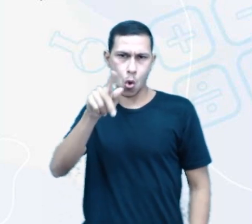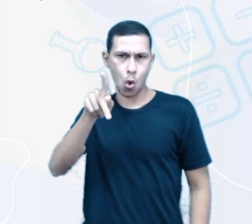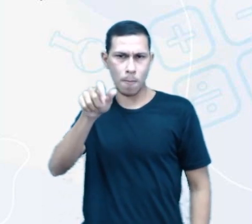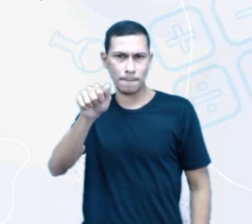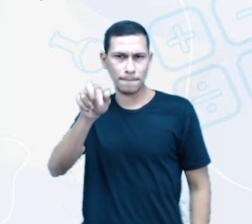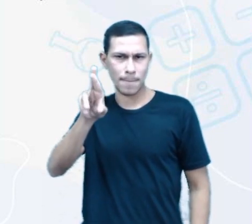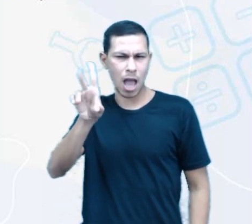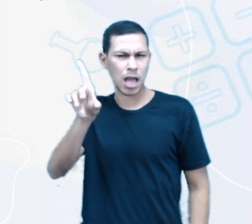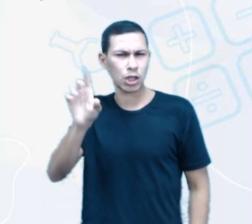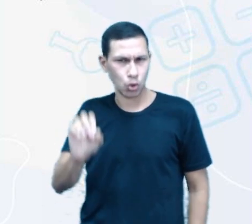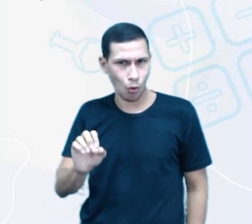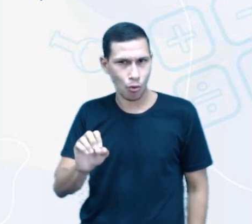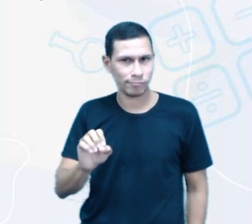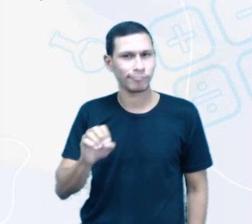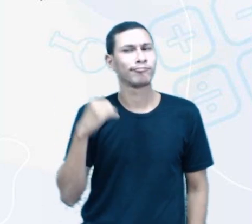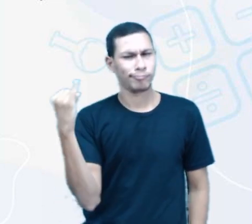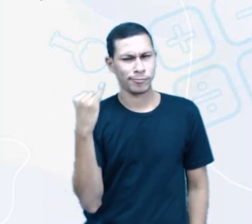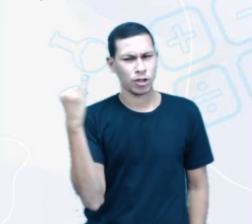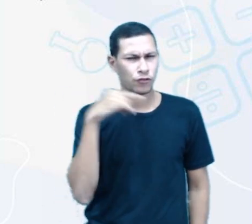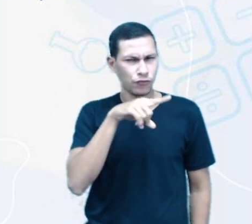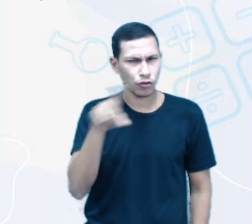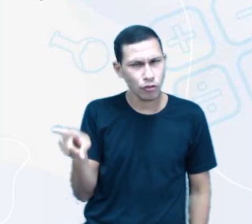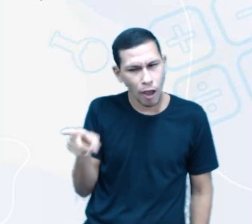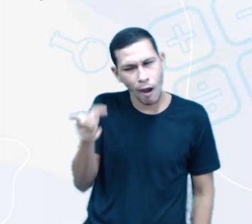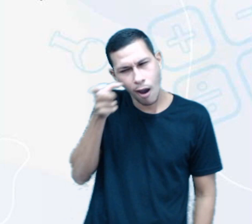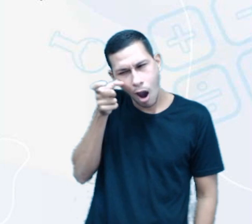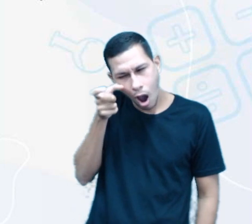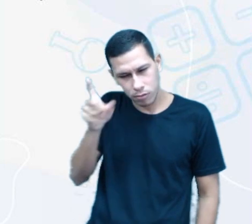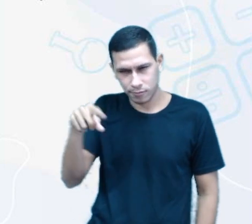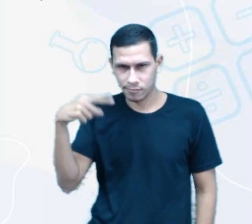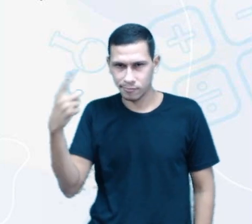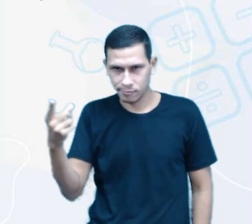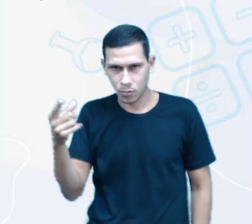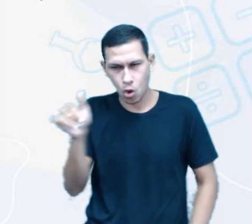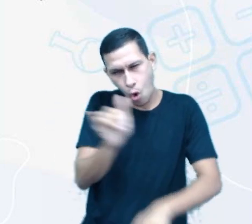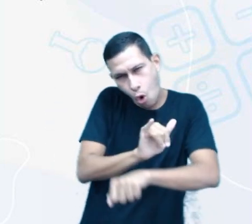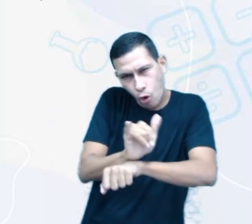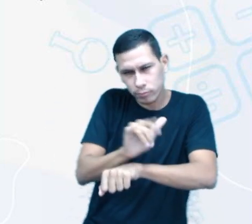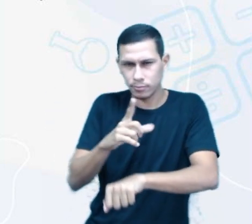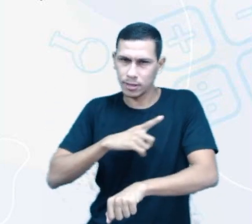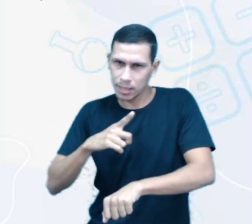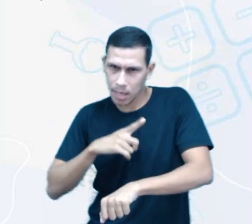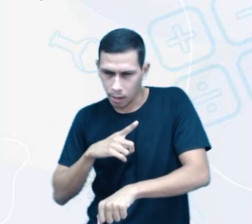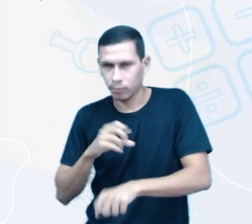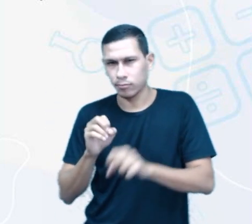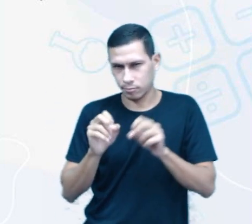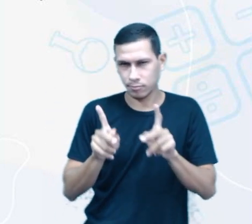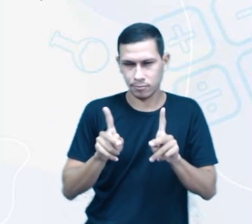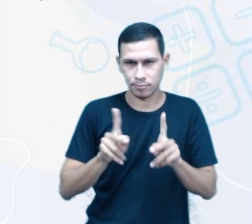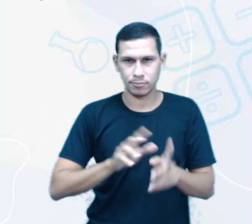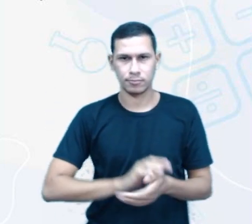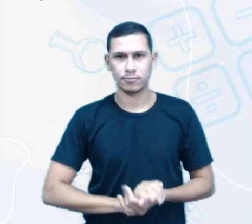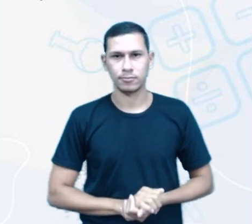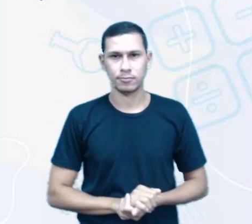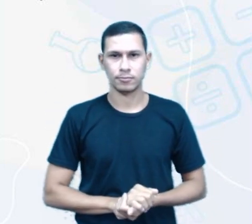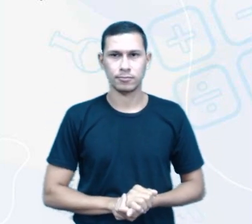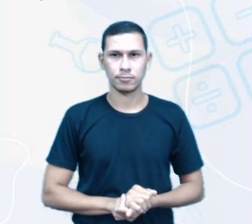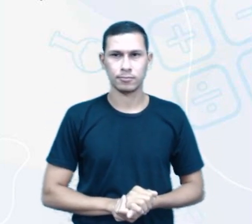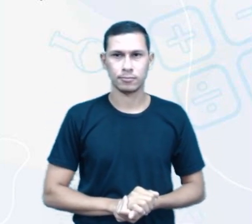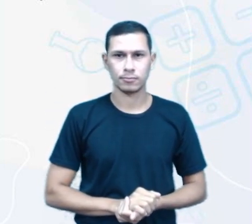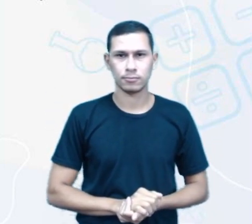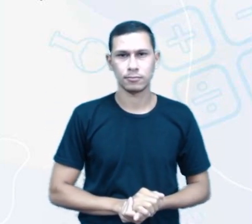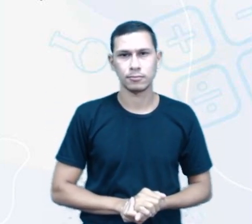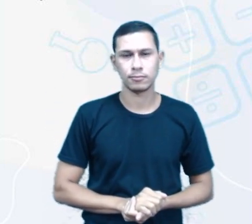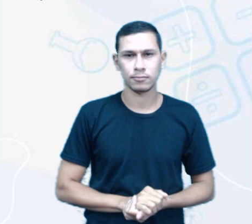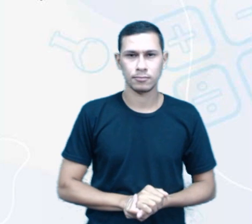essa dica para você, tá, aluno? Se você puder, olha no YouTube, se tiver acesso, para procurar